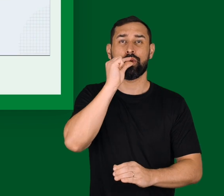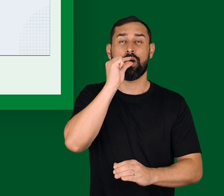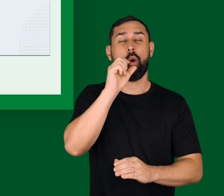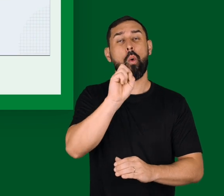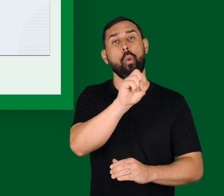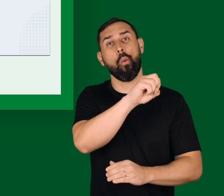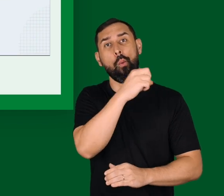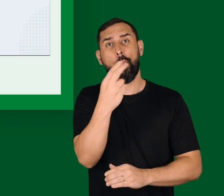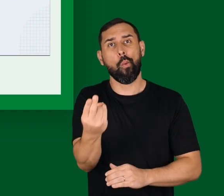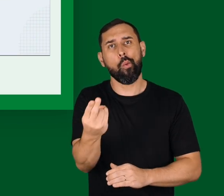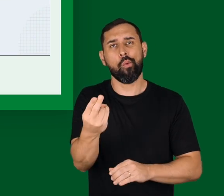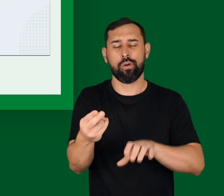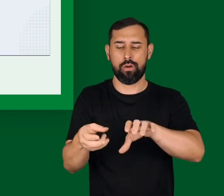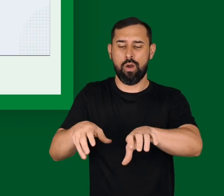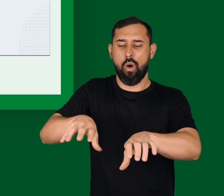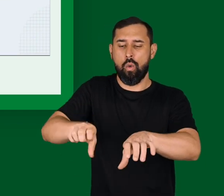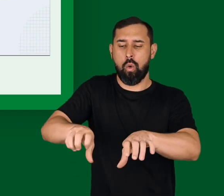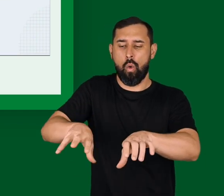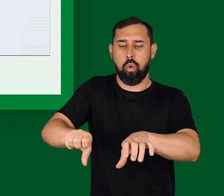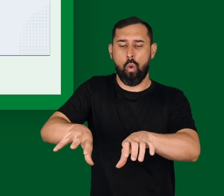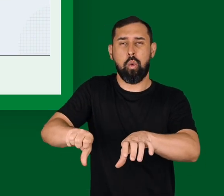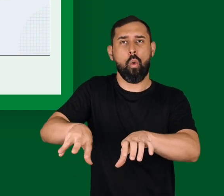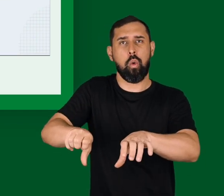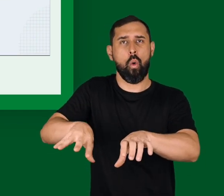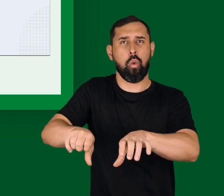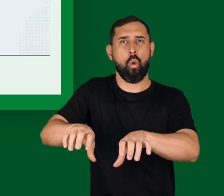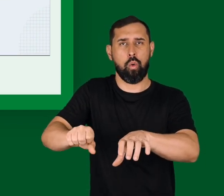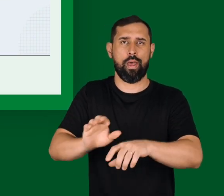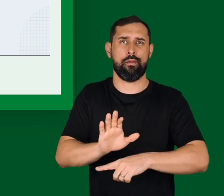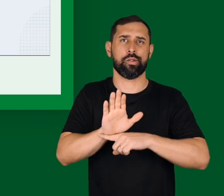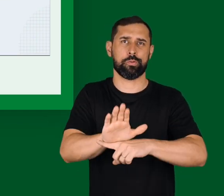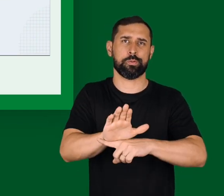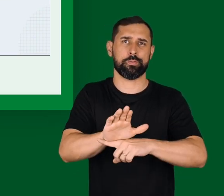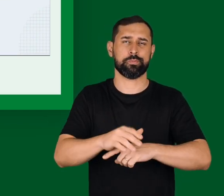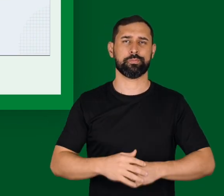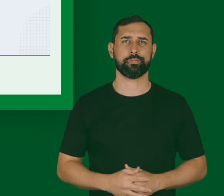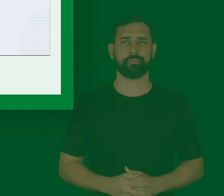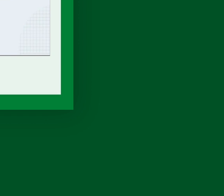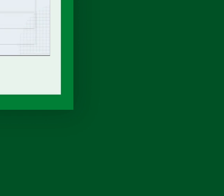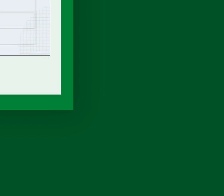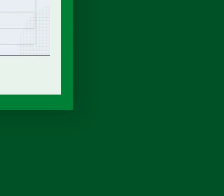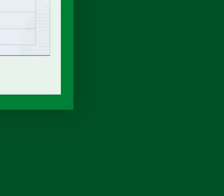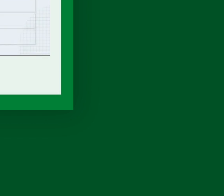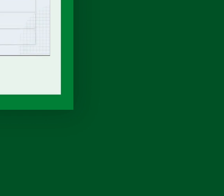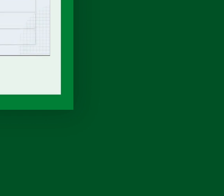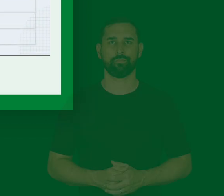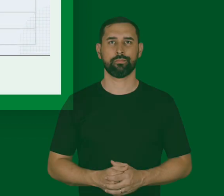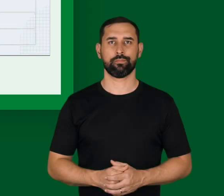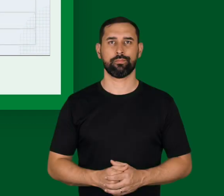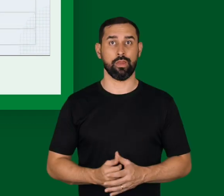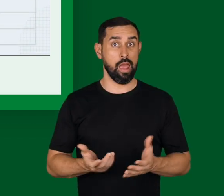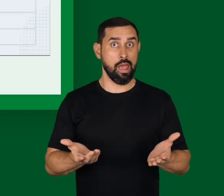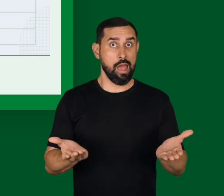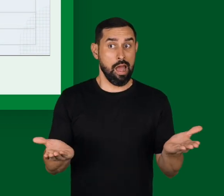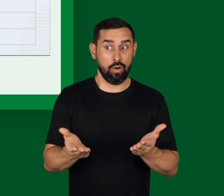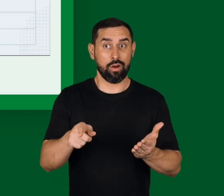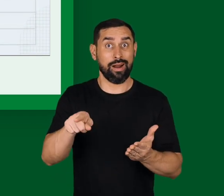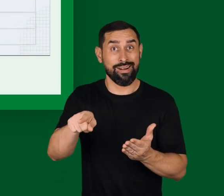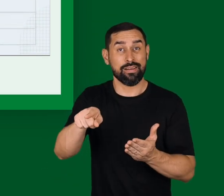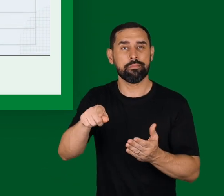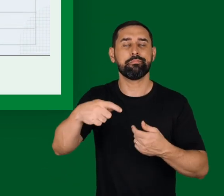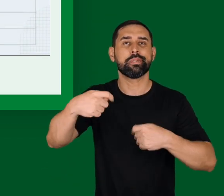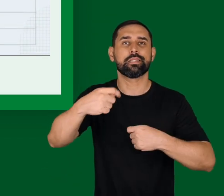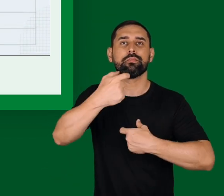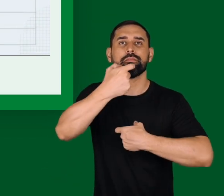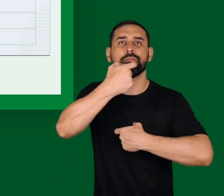por intubação orotraqueal, né, ou com bolsa máscara, bolsa válvula máscara. Tá? E aí lembrando que